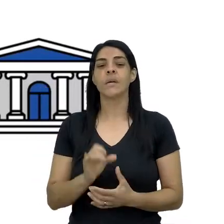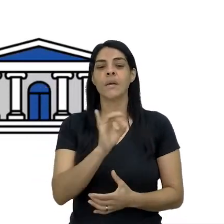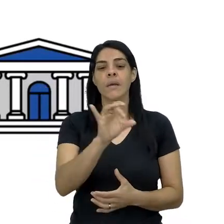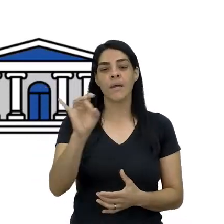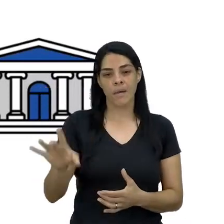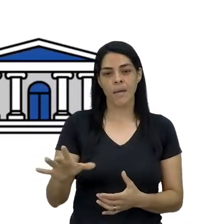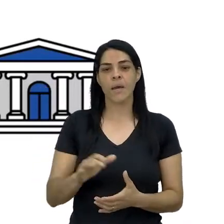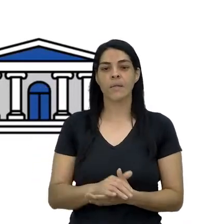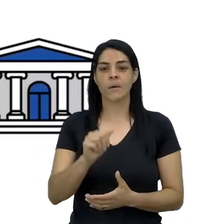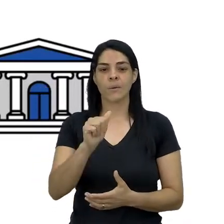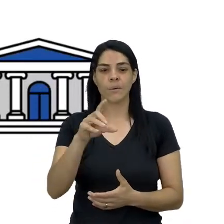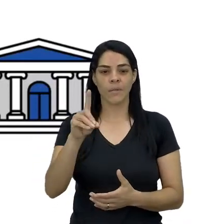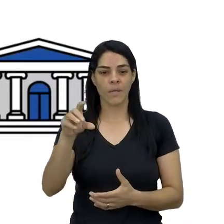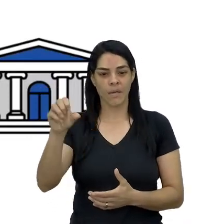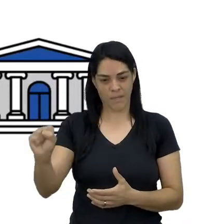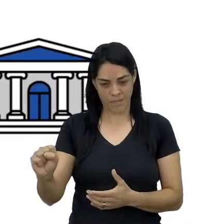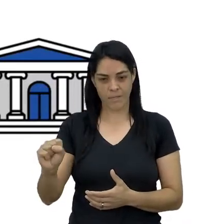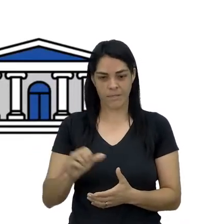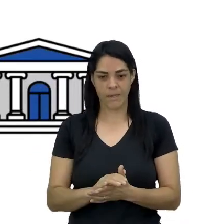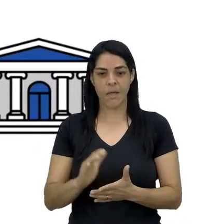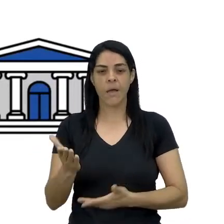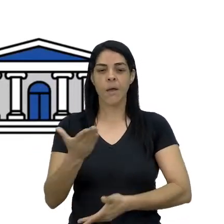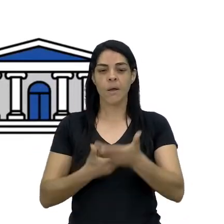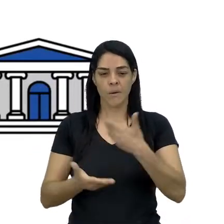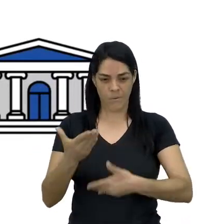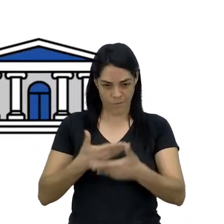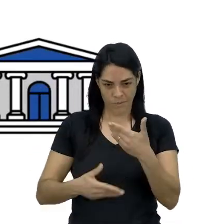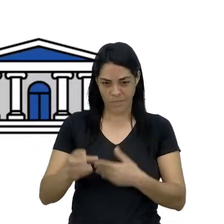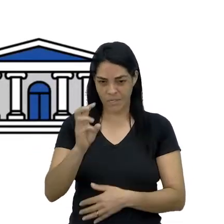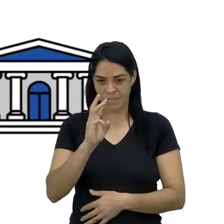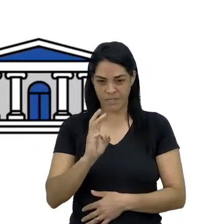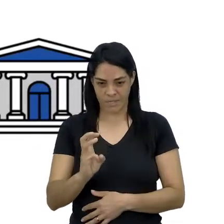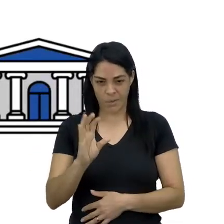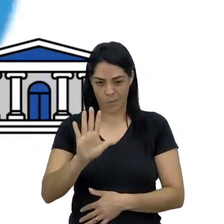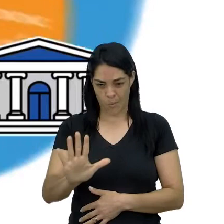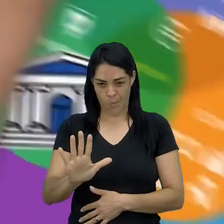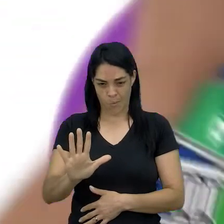dos ODS através das lentes dessas 5 dimensões.